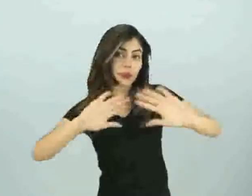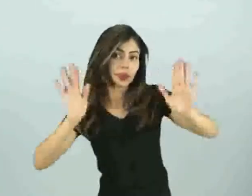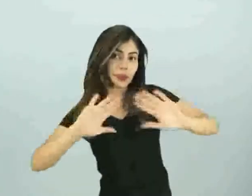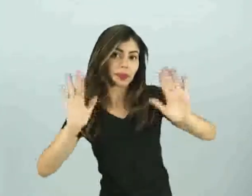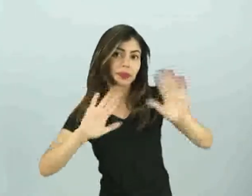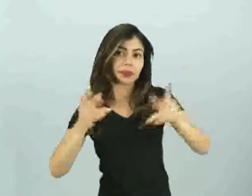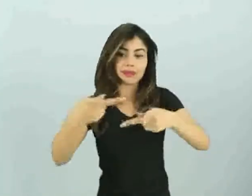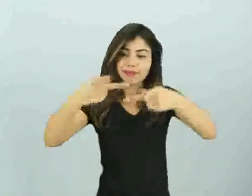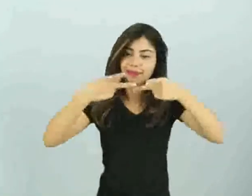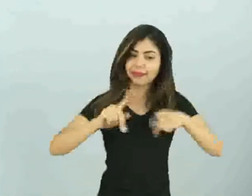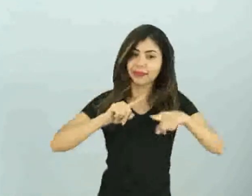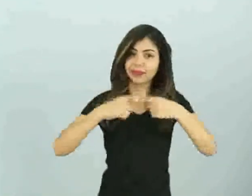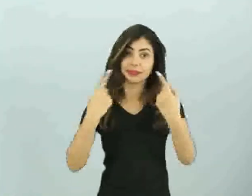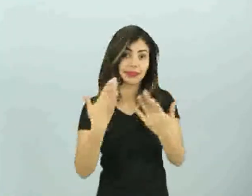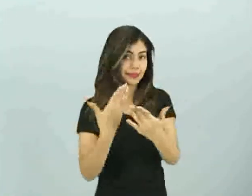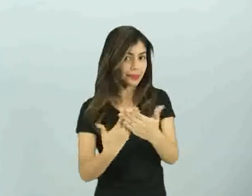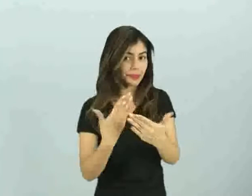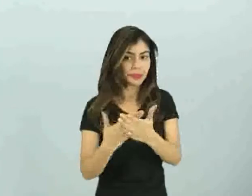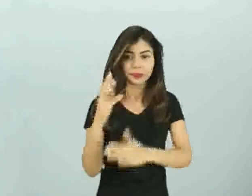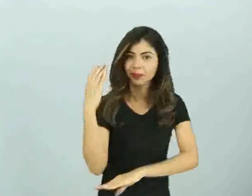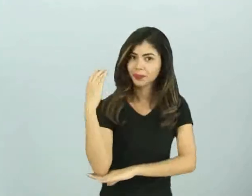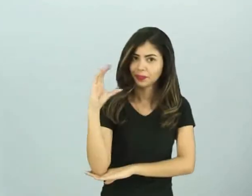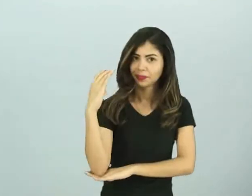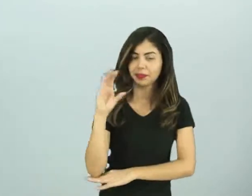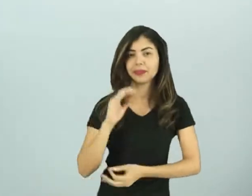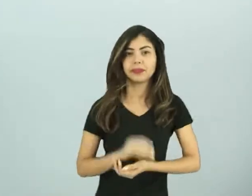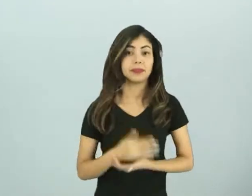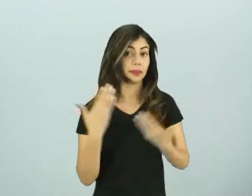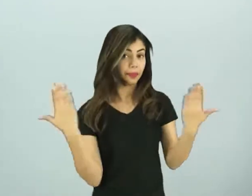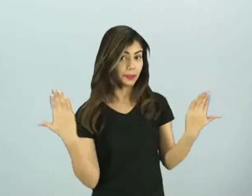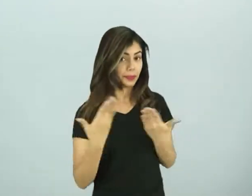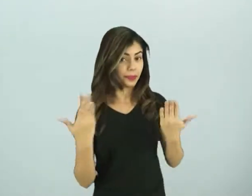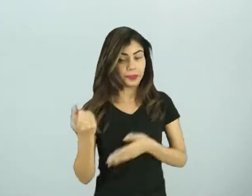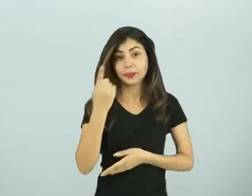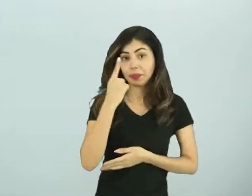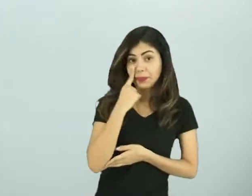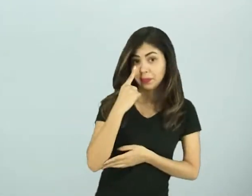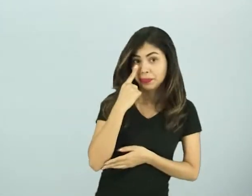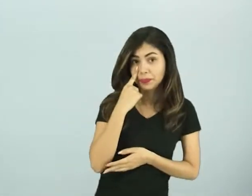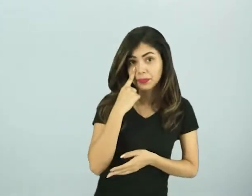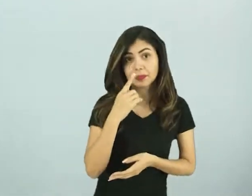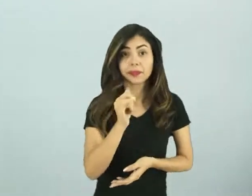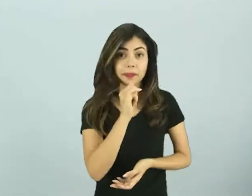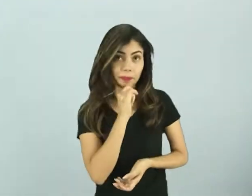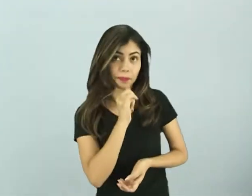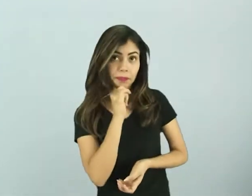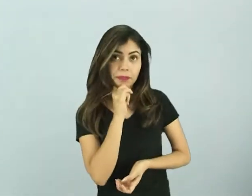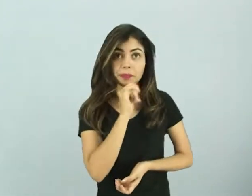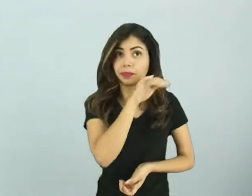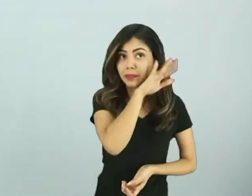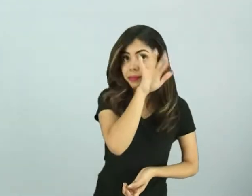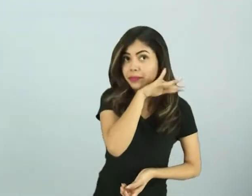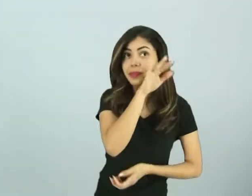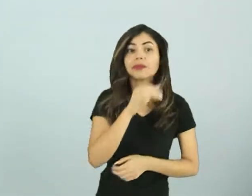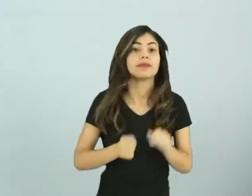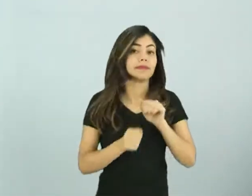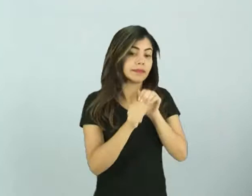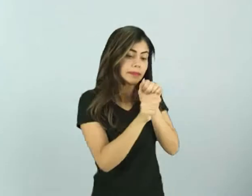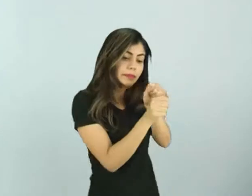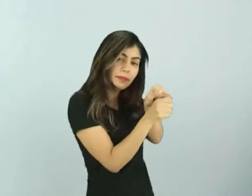Olá, bem-vindos a mais uma aula de ciências. Na aula de hoje veremos ainda sobre o reino dos animais, sobre os